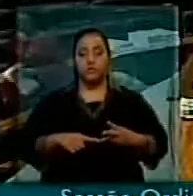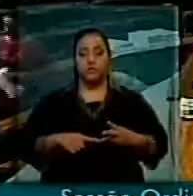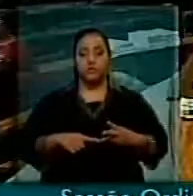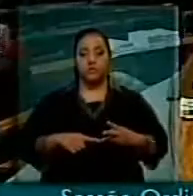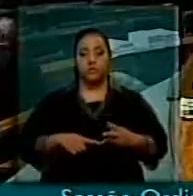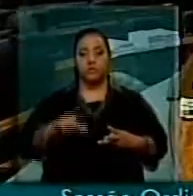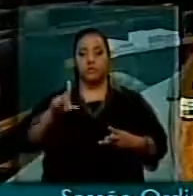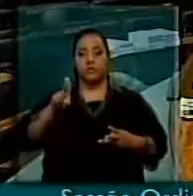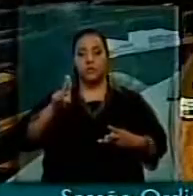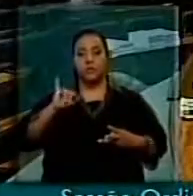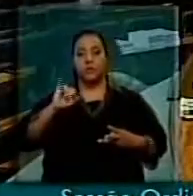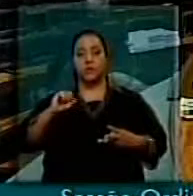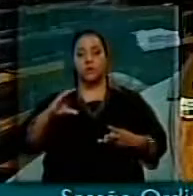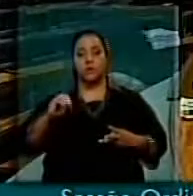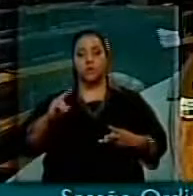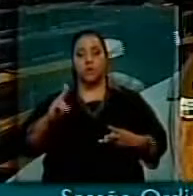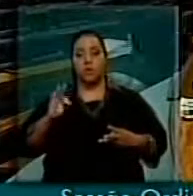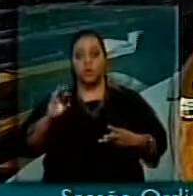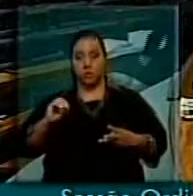Luiz Couto,